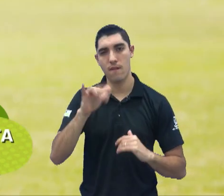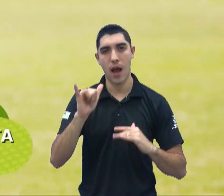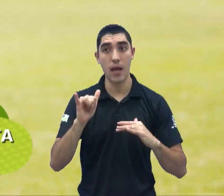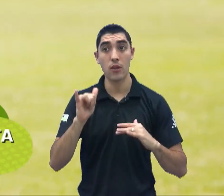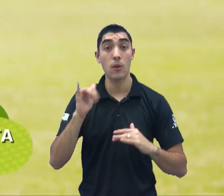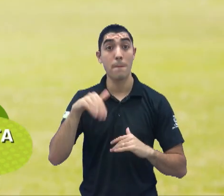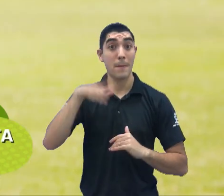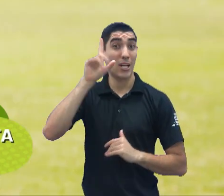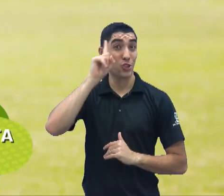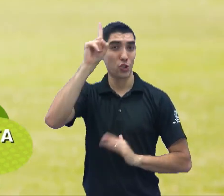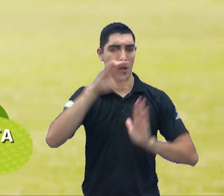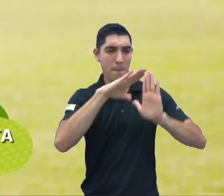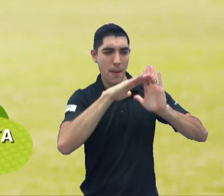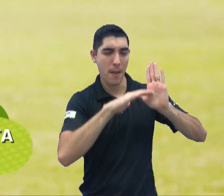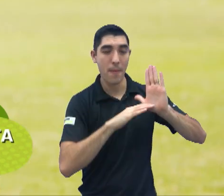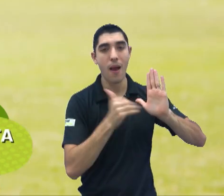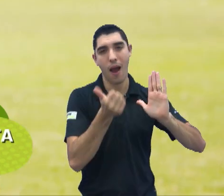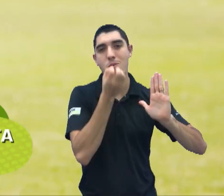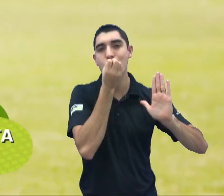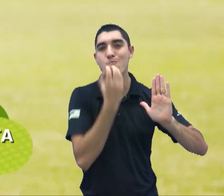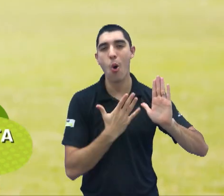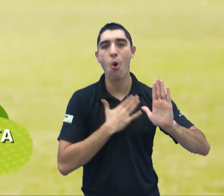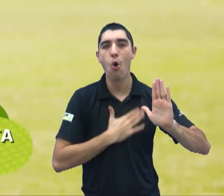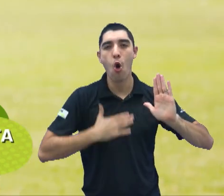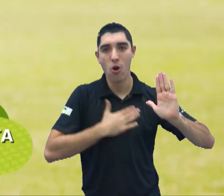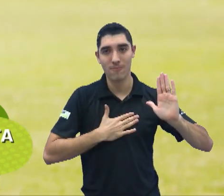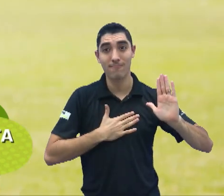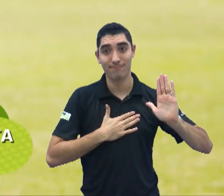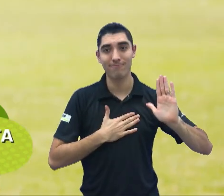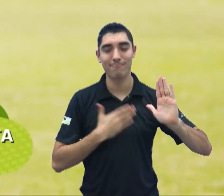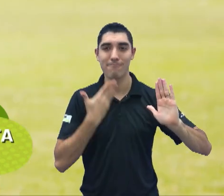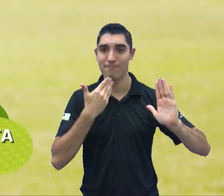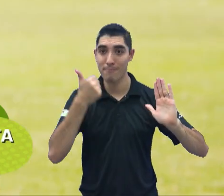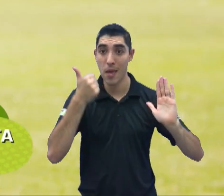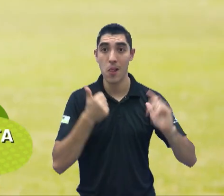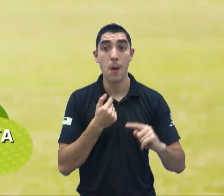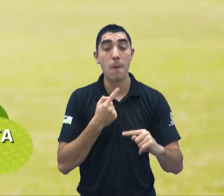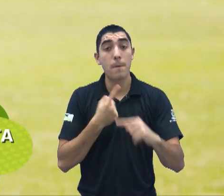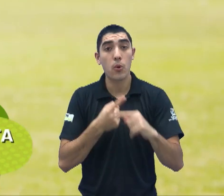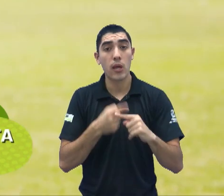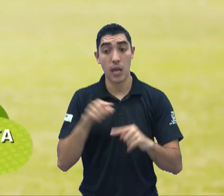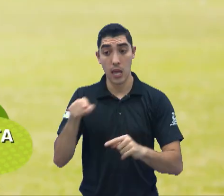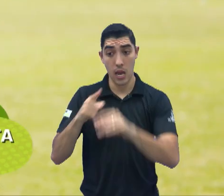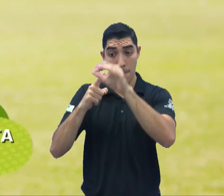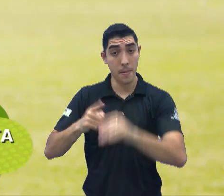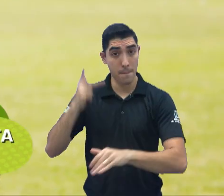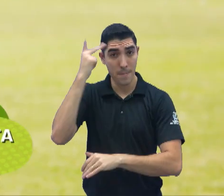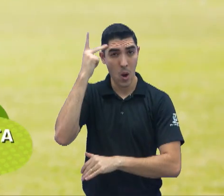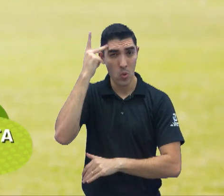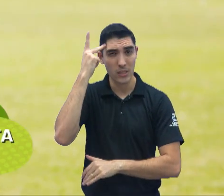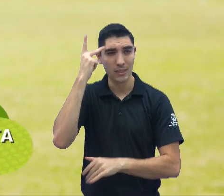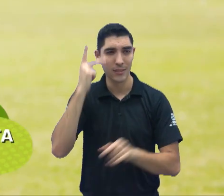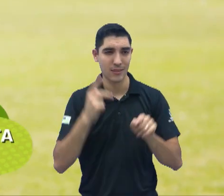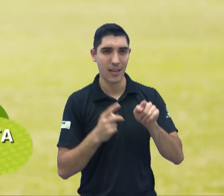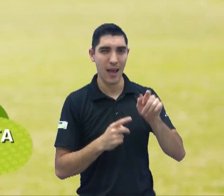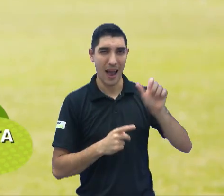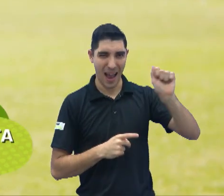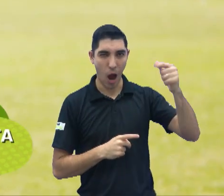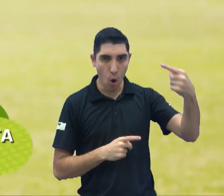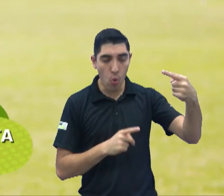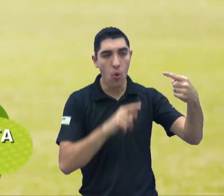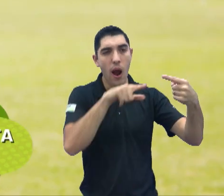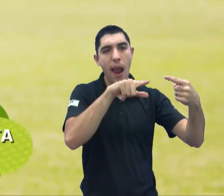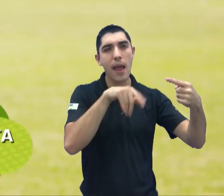sempre foi, com o número de datas como sempre foi. E até pelo Paulistão talvez ser um campeonato menor, quando acabar o Paulistão todo mundo vai